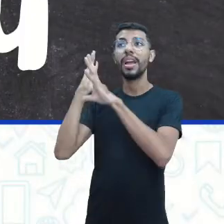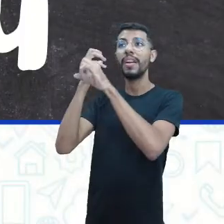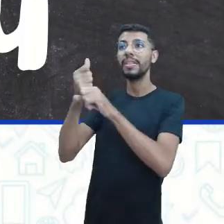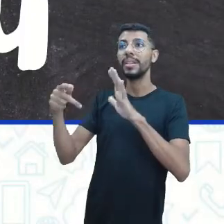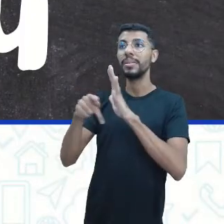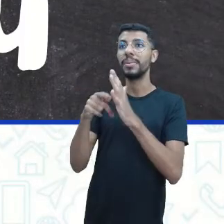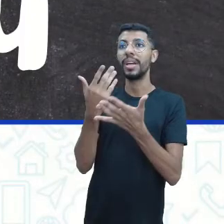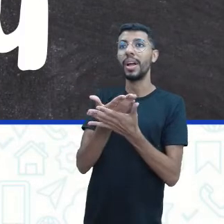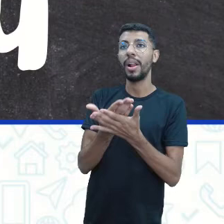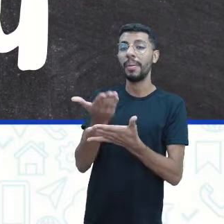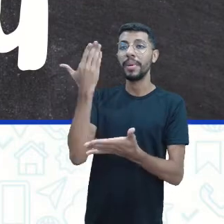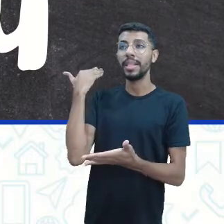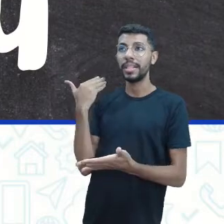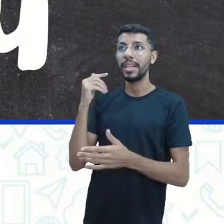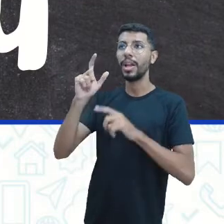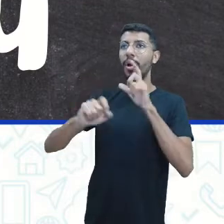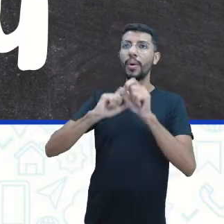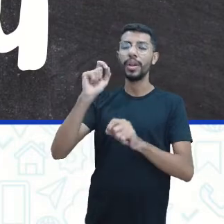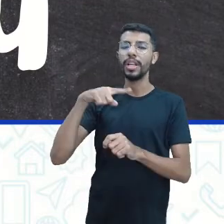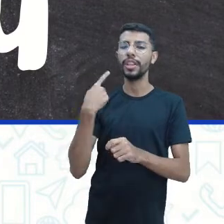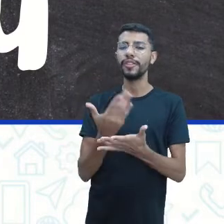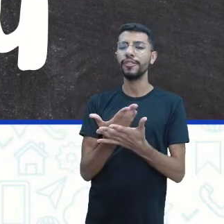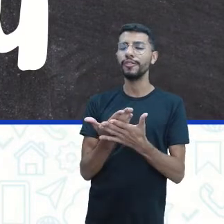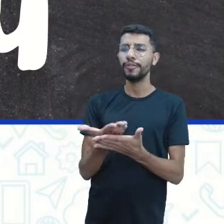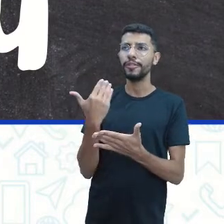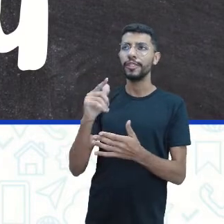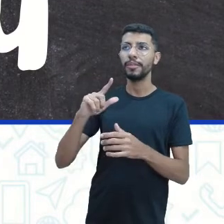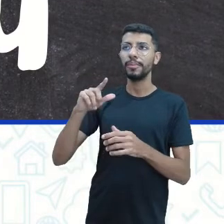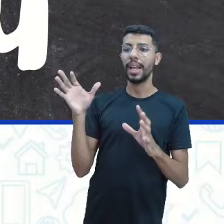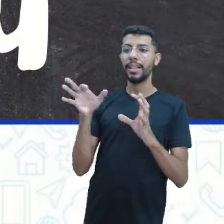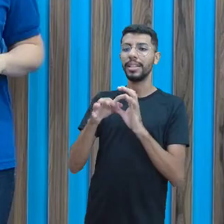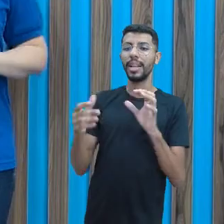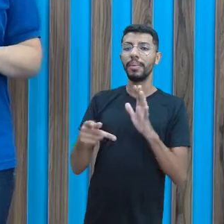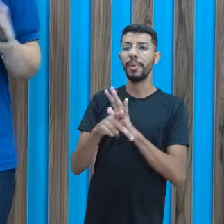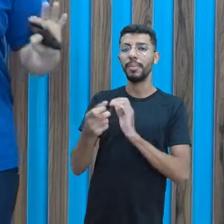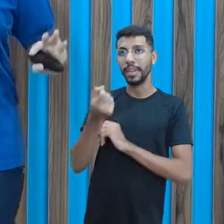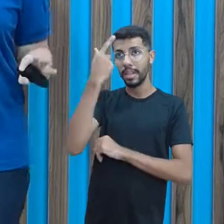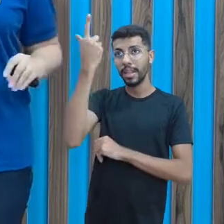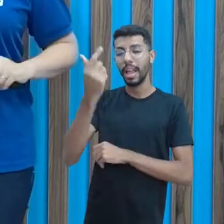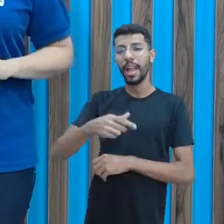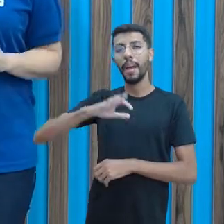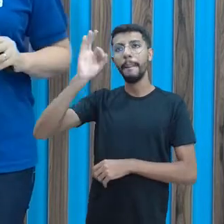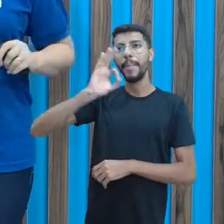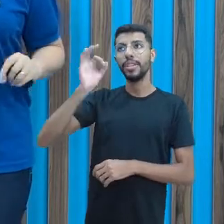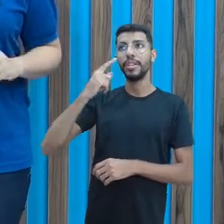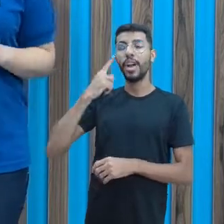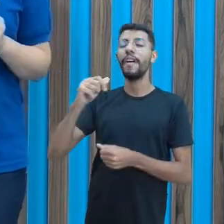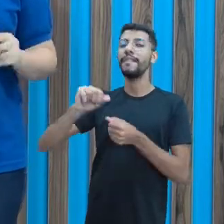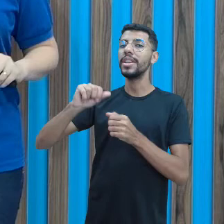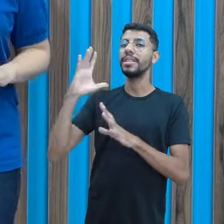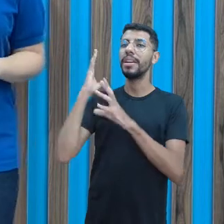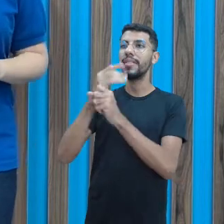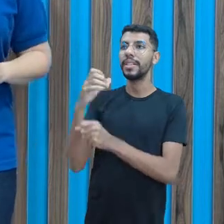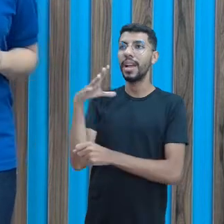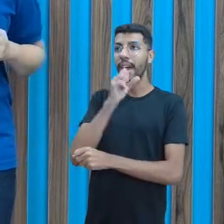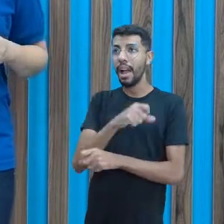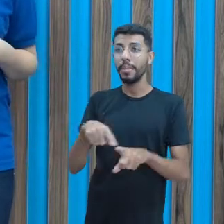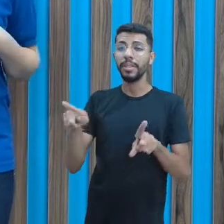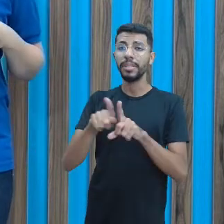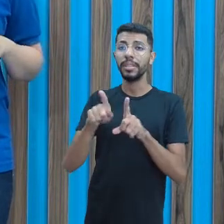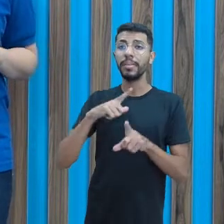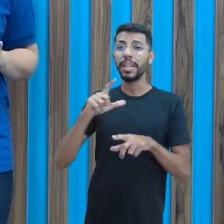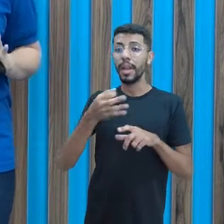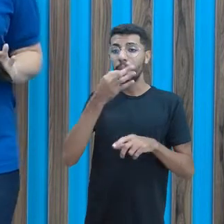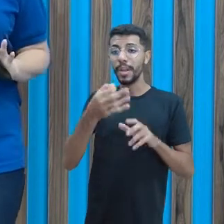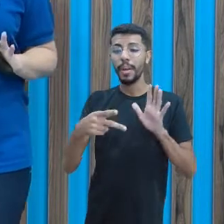viu inicialmente para contemplar essa ideia de porcentagem, tá bom? Vou fazer aqui uma revisão rapidinho, ter as considerações do professor Pedro